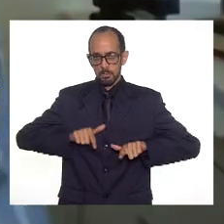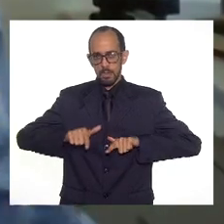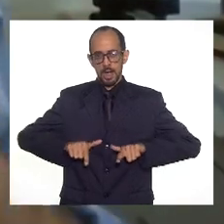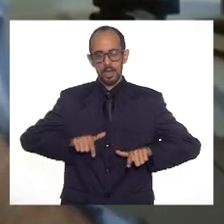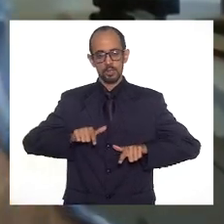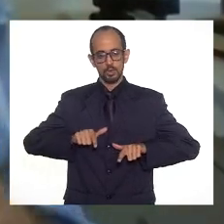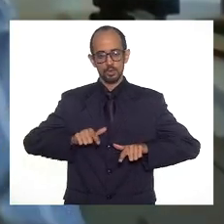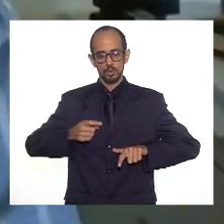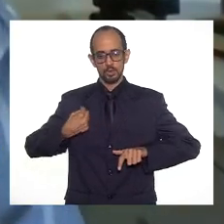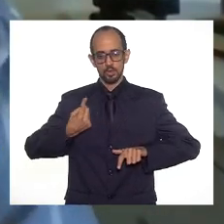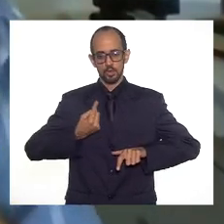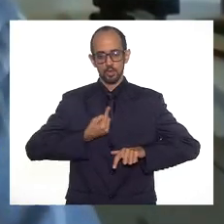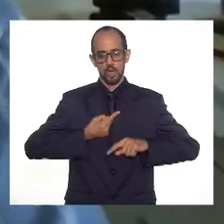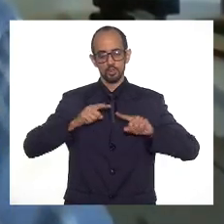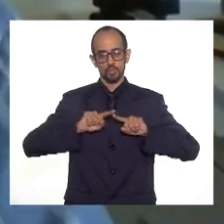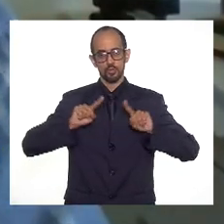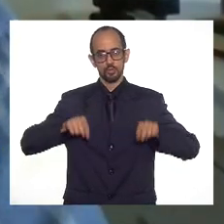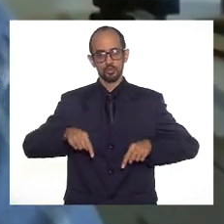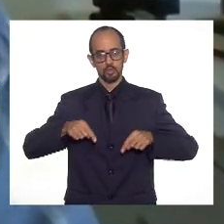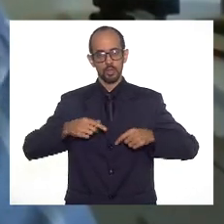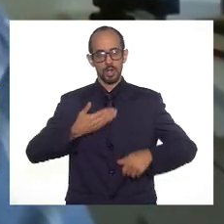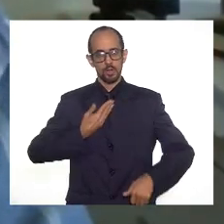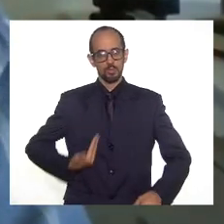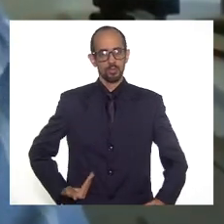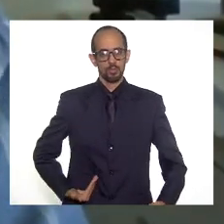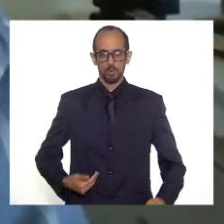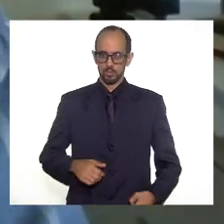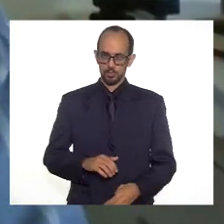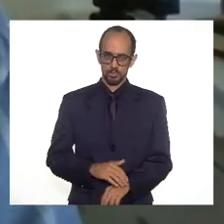nosso servidor público.